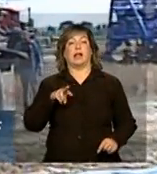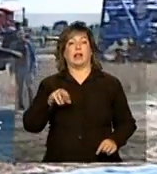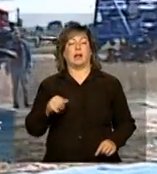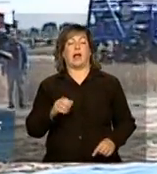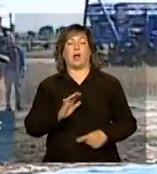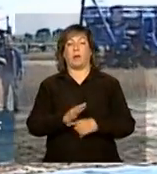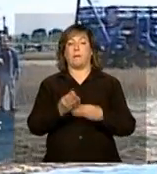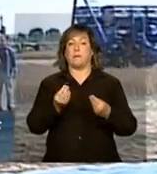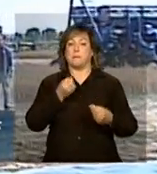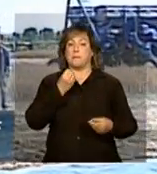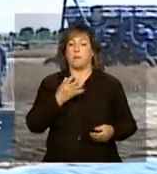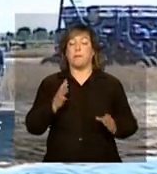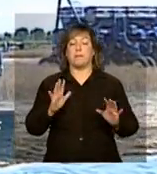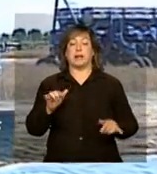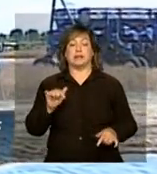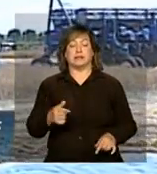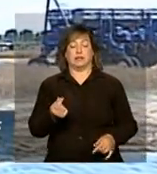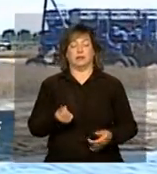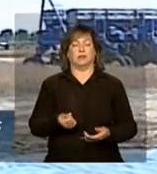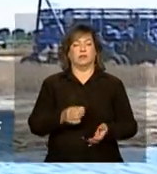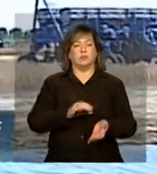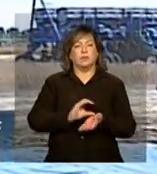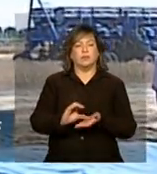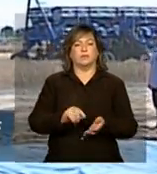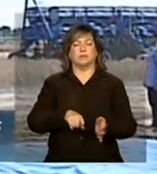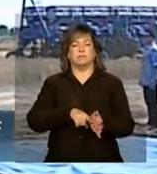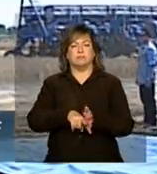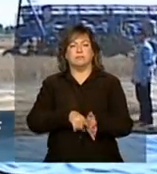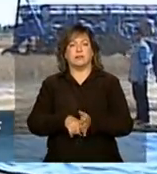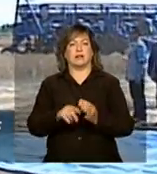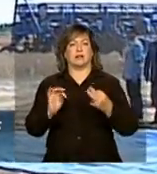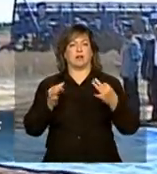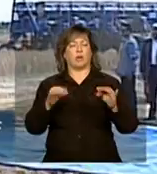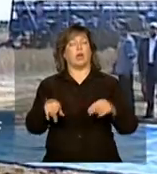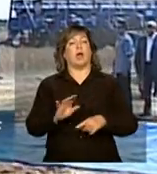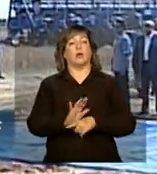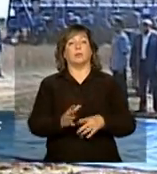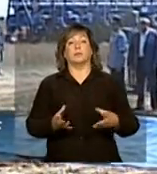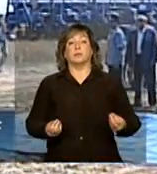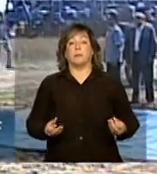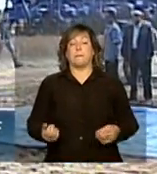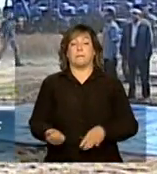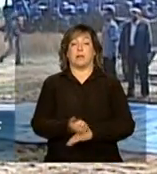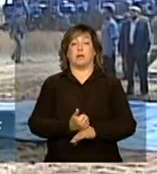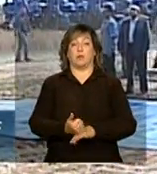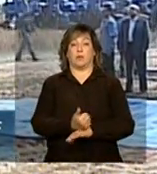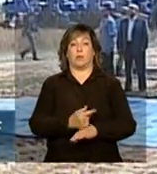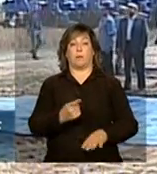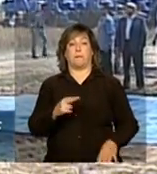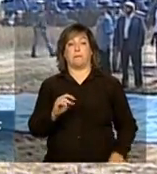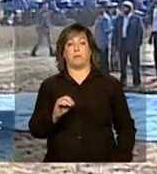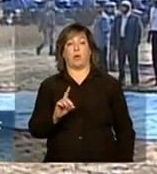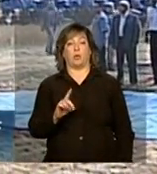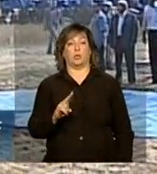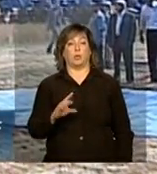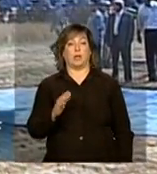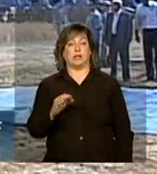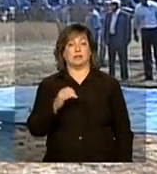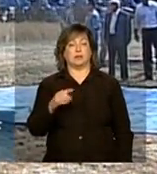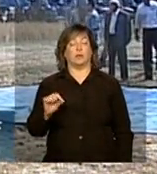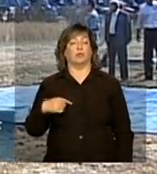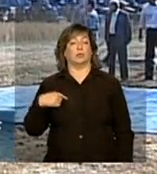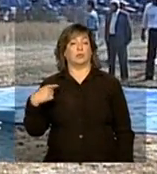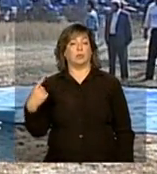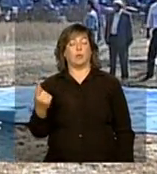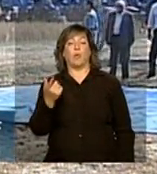bastante mas também esses investimentos em pesquisa em tecnologia favorecem em muito favorecem em muito a produtividade tem feito com que as